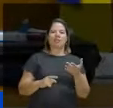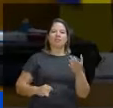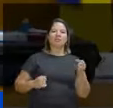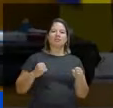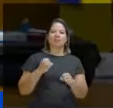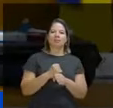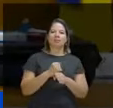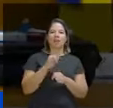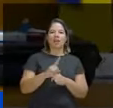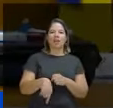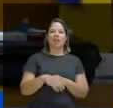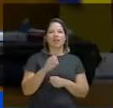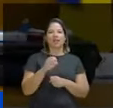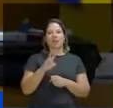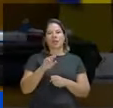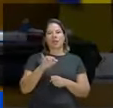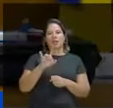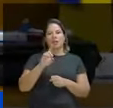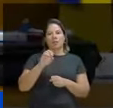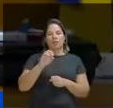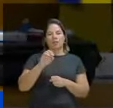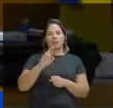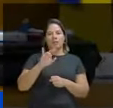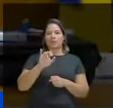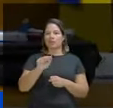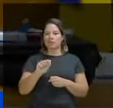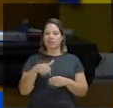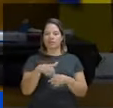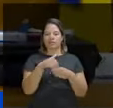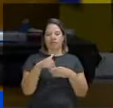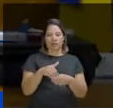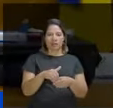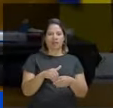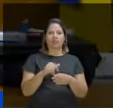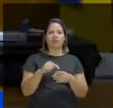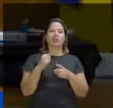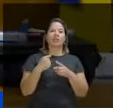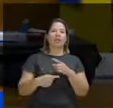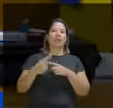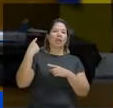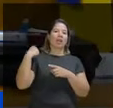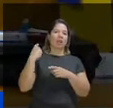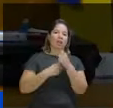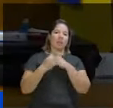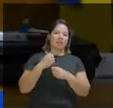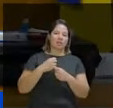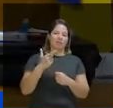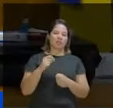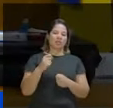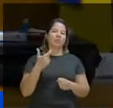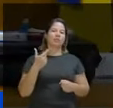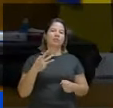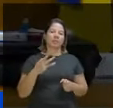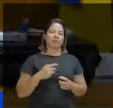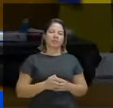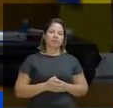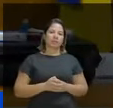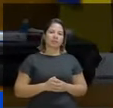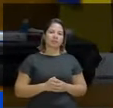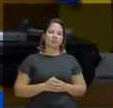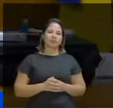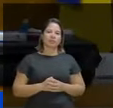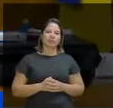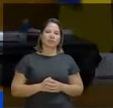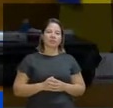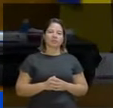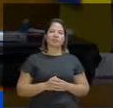Ouvidoria Judiciária Eleitoral no ano de 2023, cuja nossa ilustre